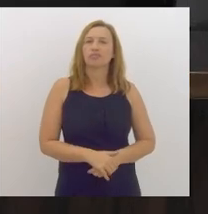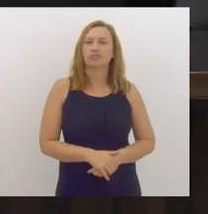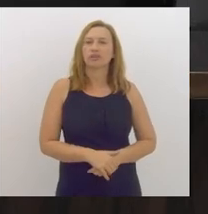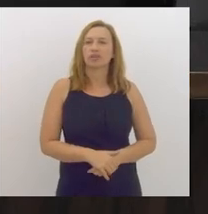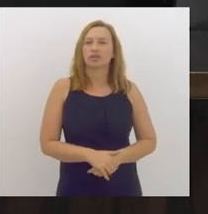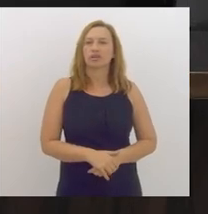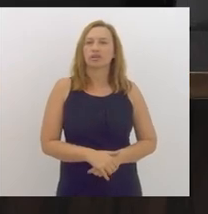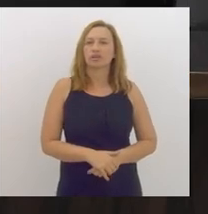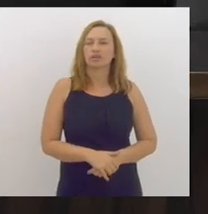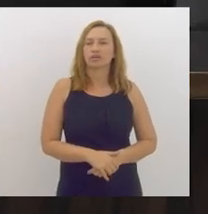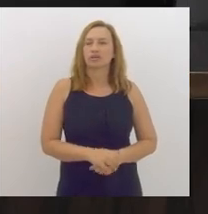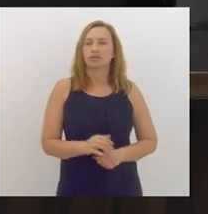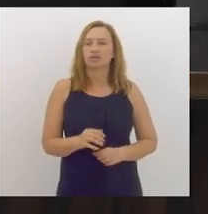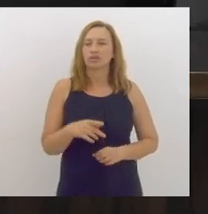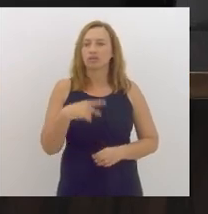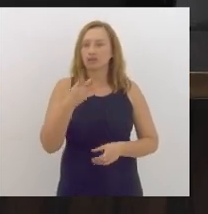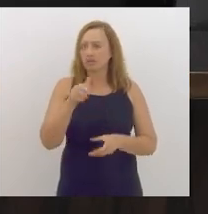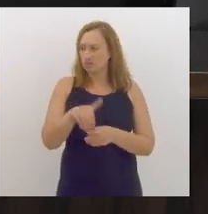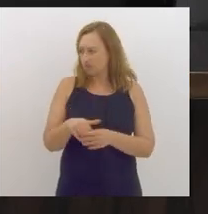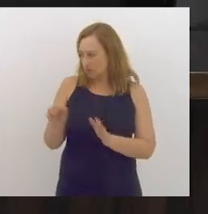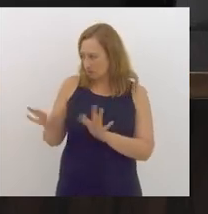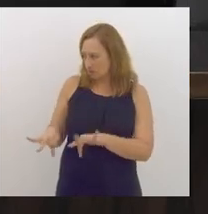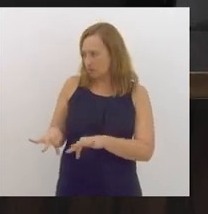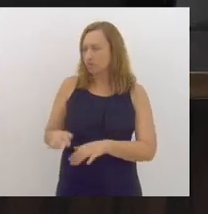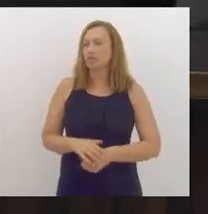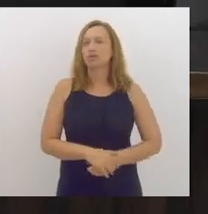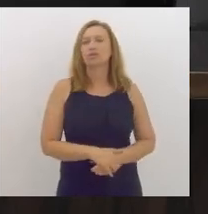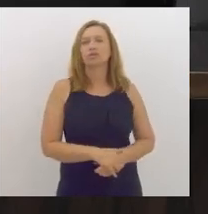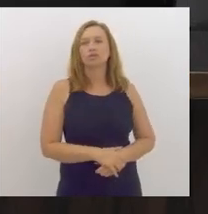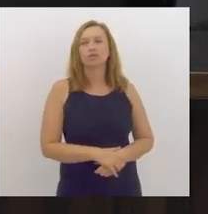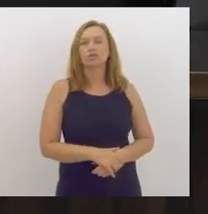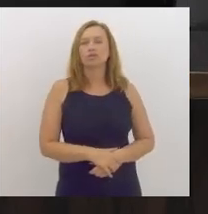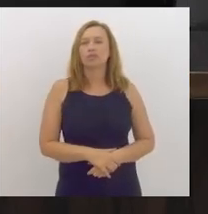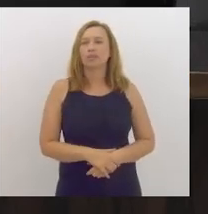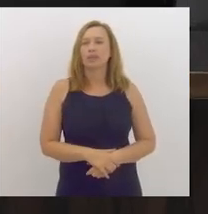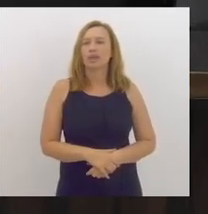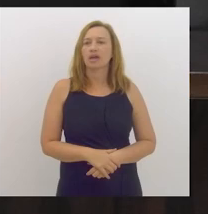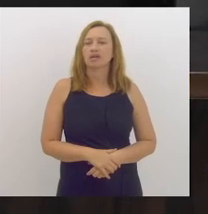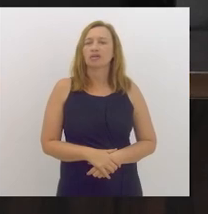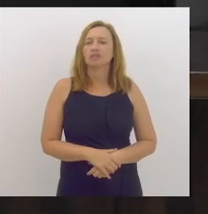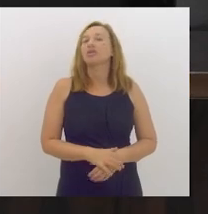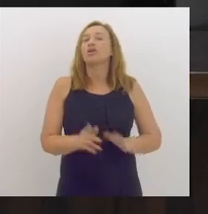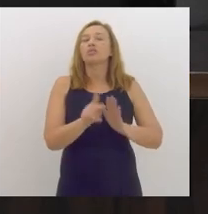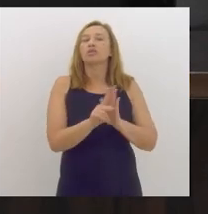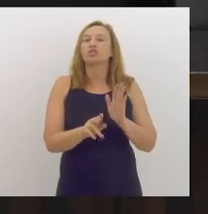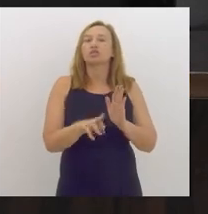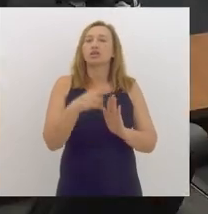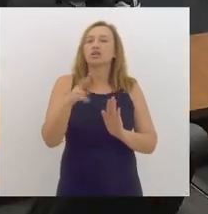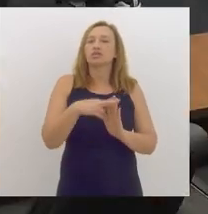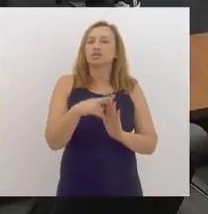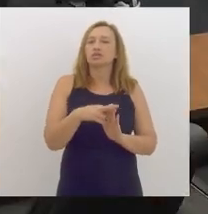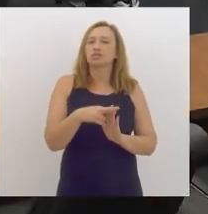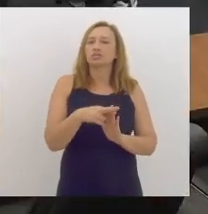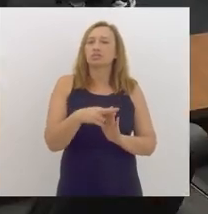Presidente, declara voto. Ao final. Ao final? Ao final. Projeto de resolução.